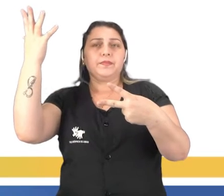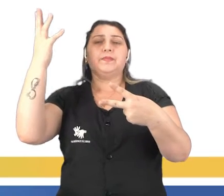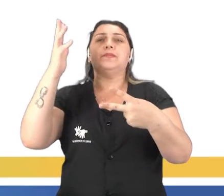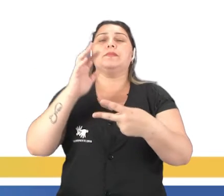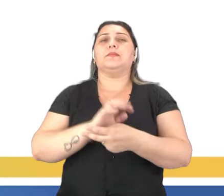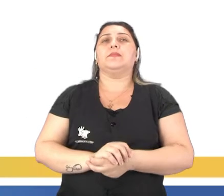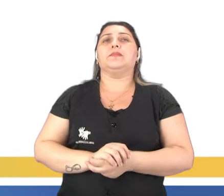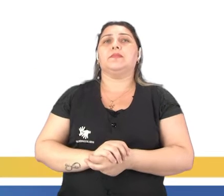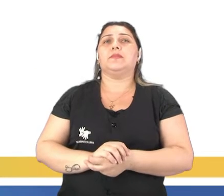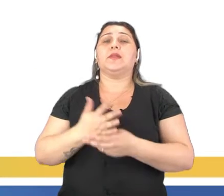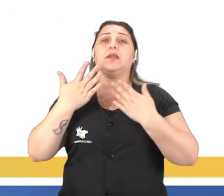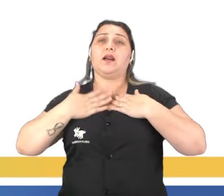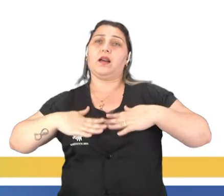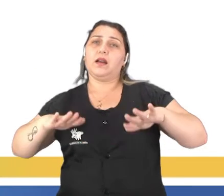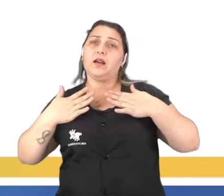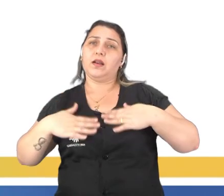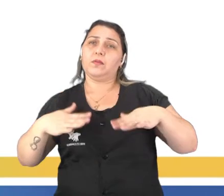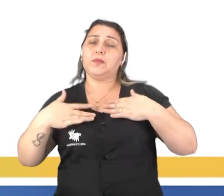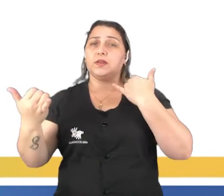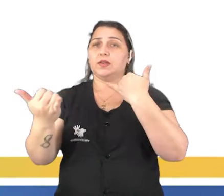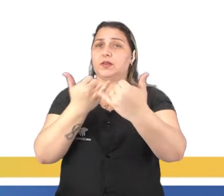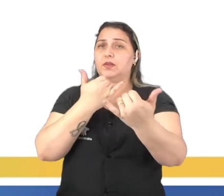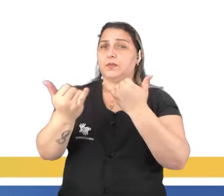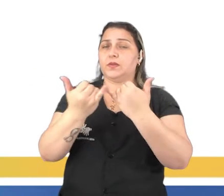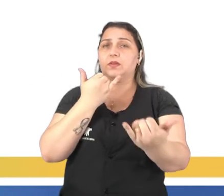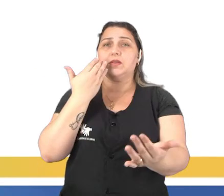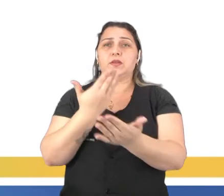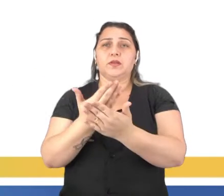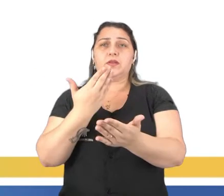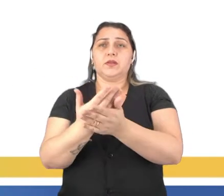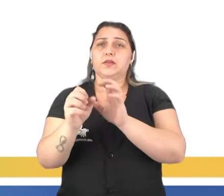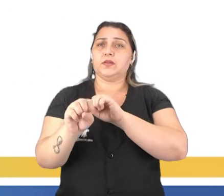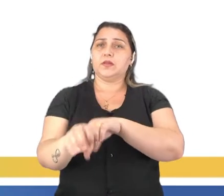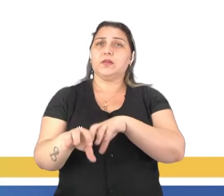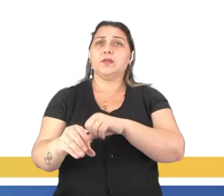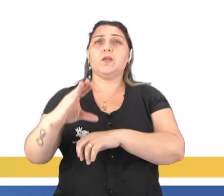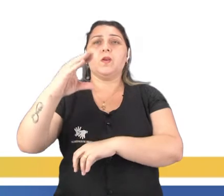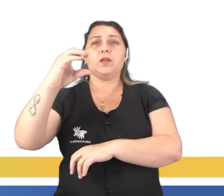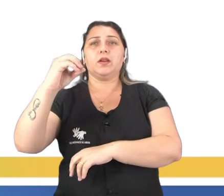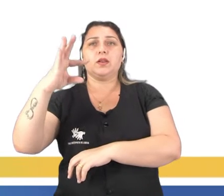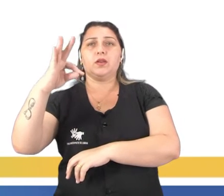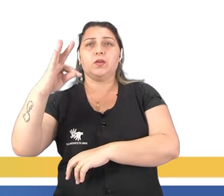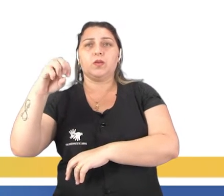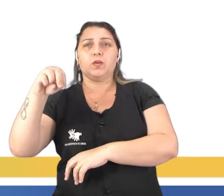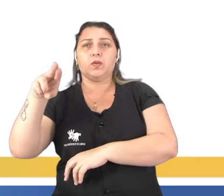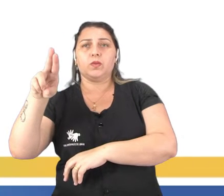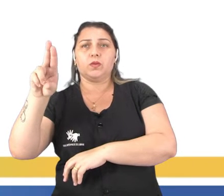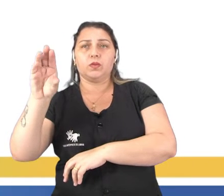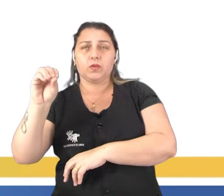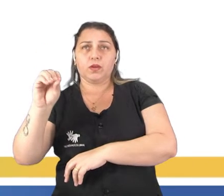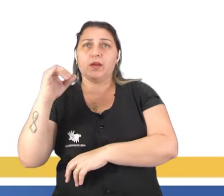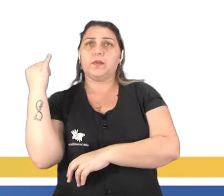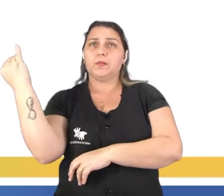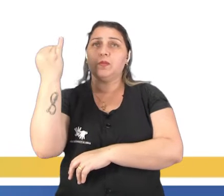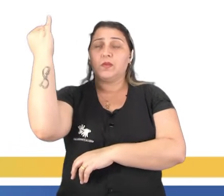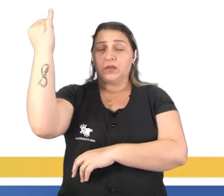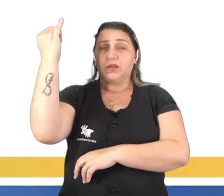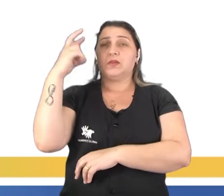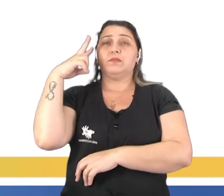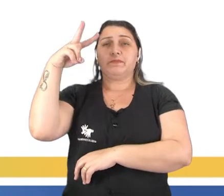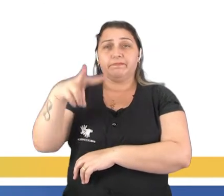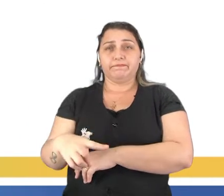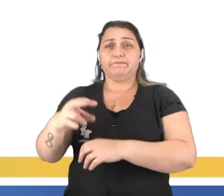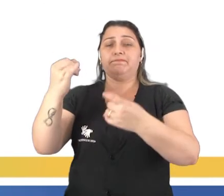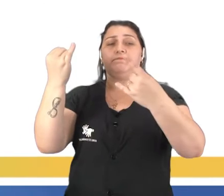de maneira muito tranquila, né? E semelhante ao que nós trabalhamos aí dentro do octógono. Então, é importante aí que a gente observe que em